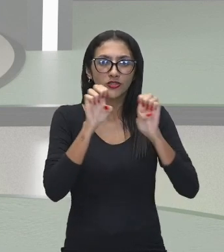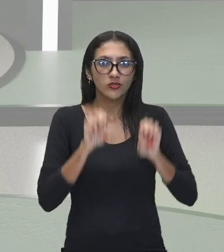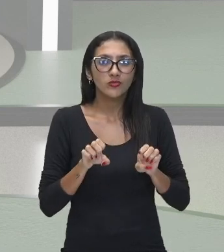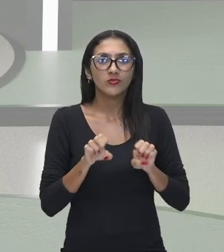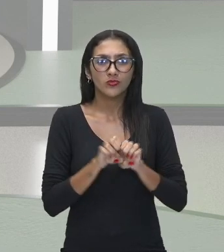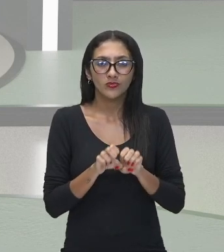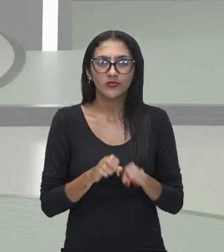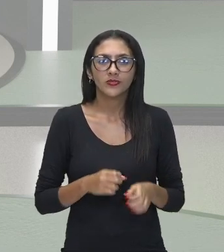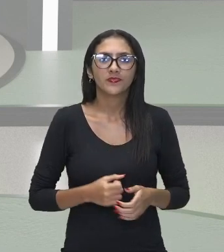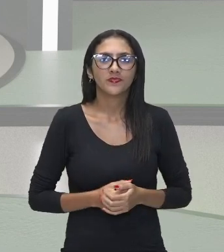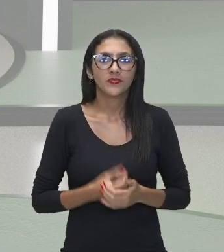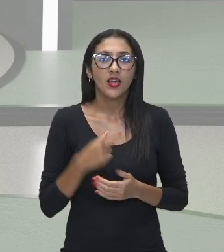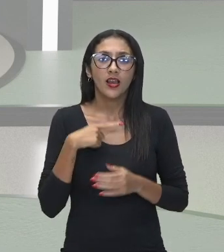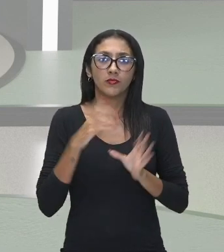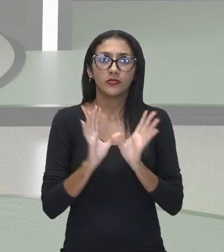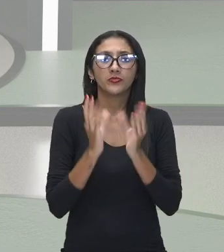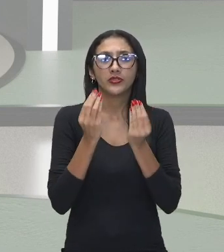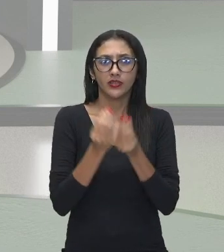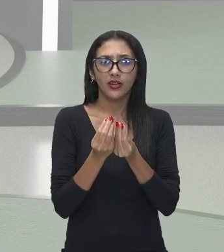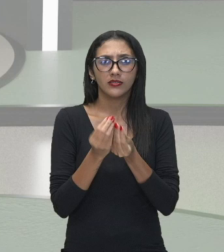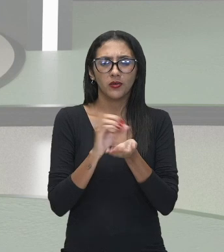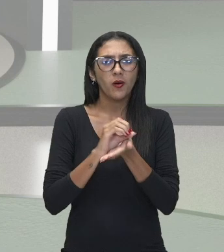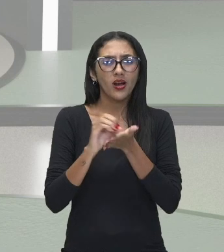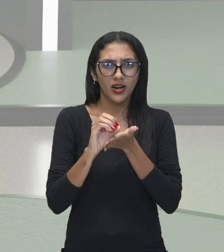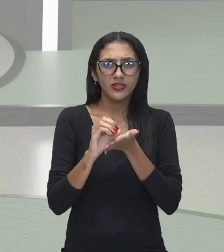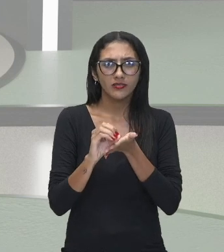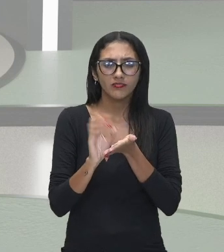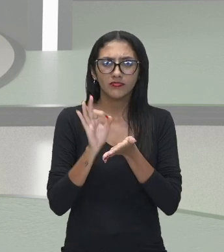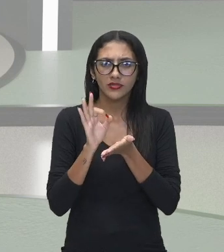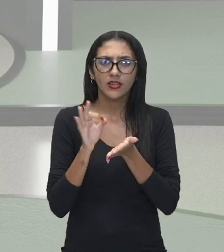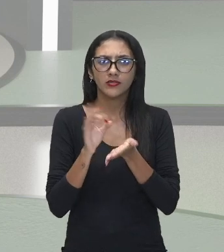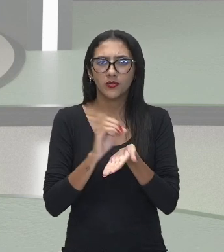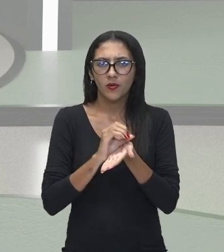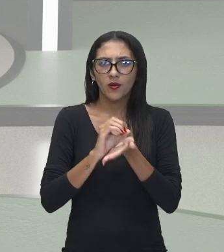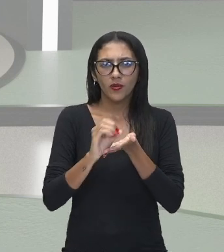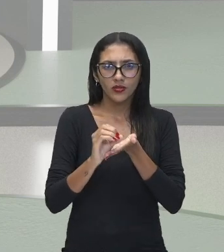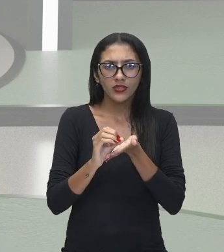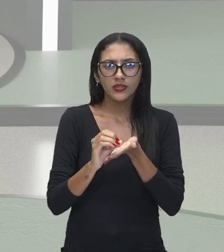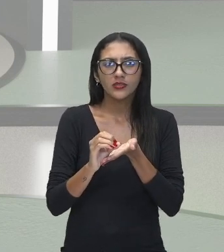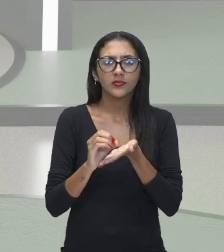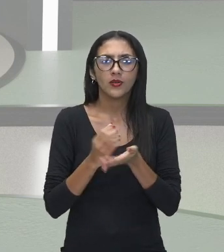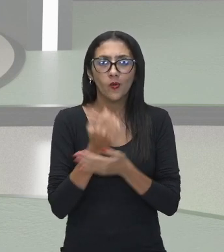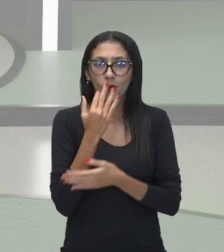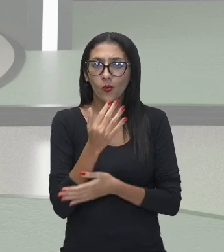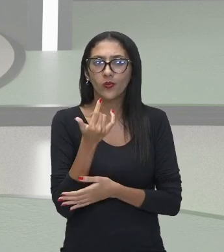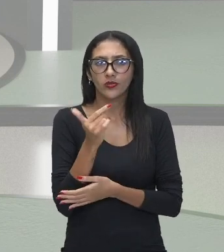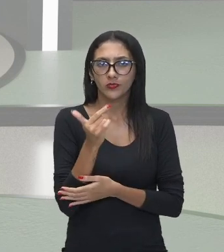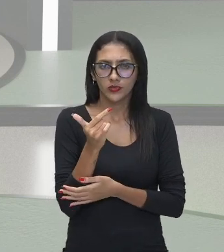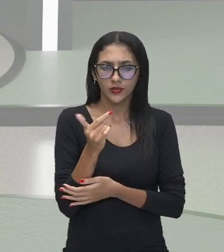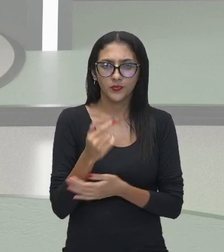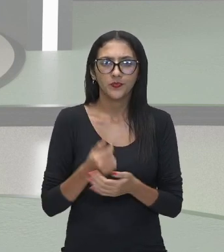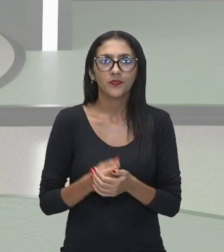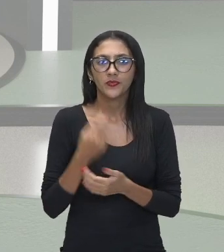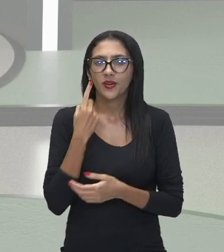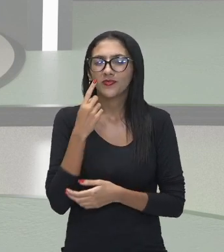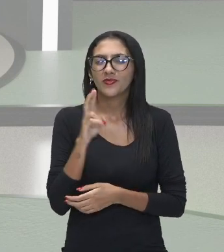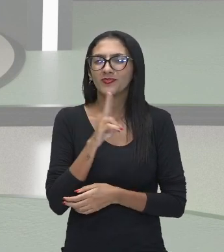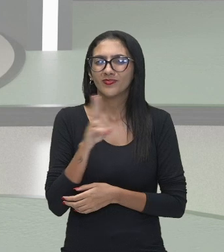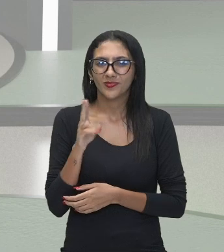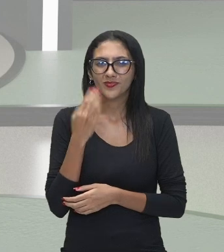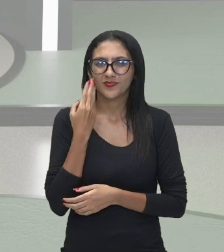dele, né? É uma substância orgânica, como eu falei para vocês, incolor e volátil, e esse é o nome do composto,